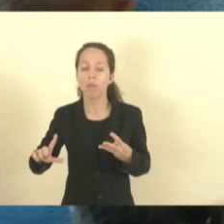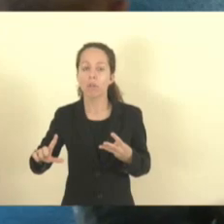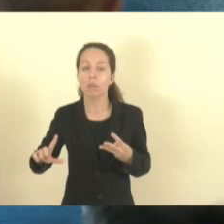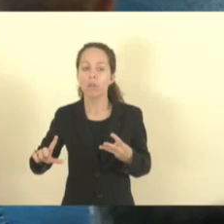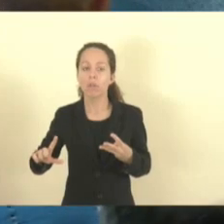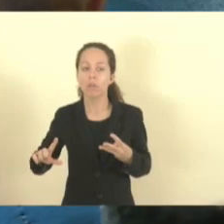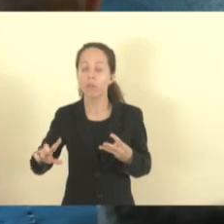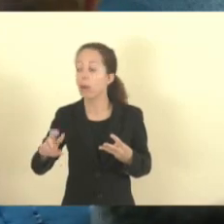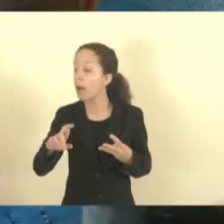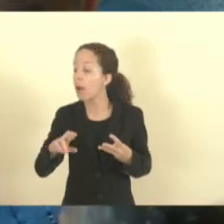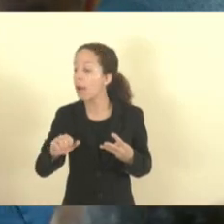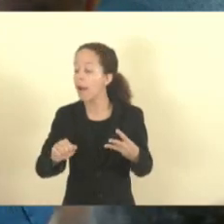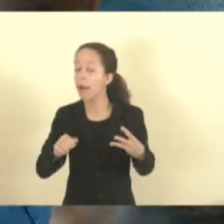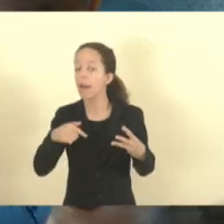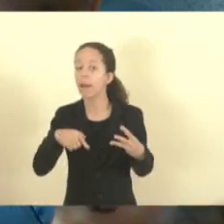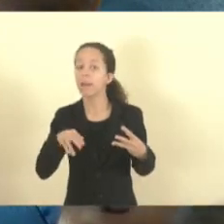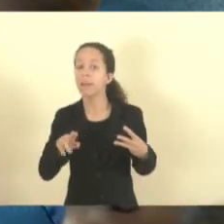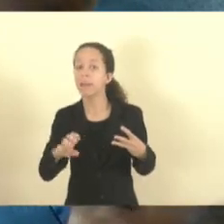Deputada Raquel.